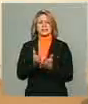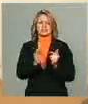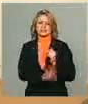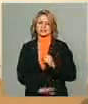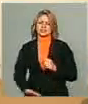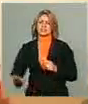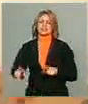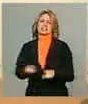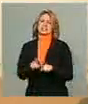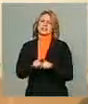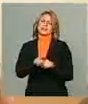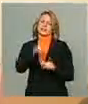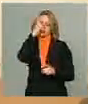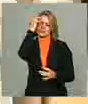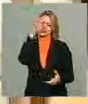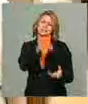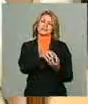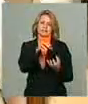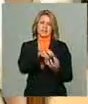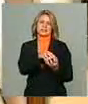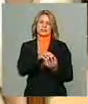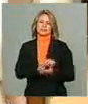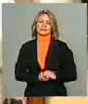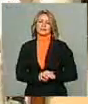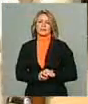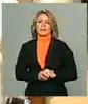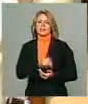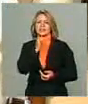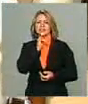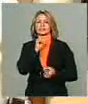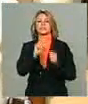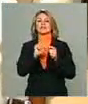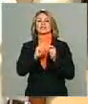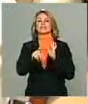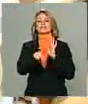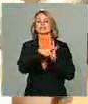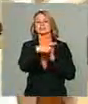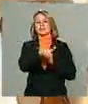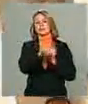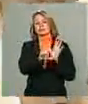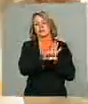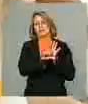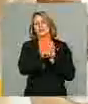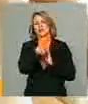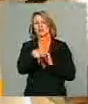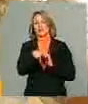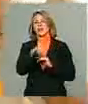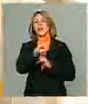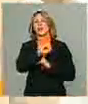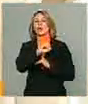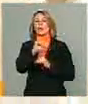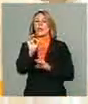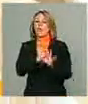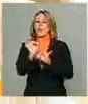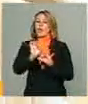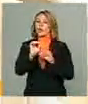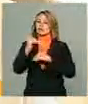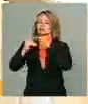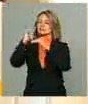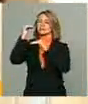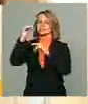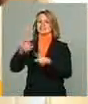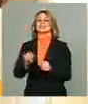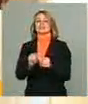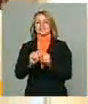criancinhas e com os velhos você faz a sua sua própria lei né eu faço a minha Lei Ordem e Progresso eu sou